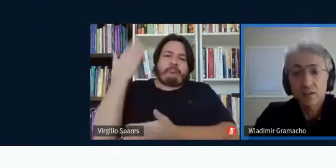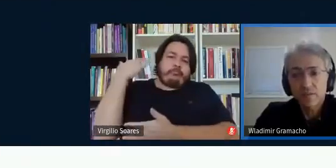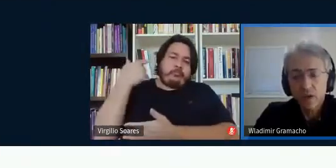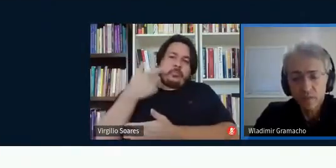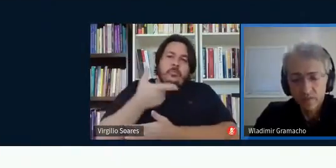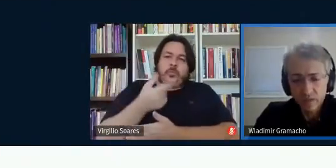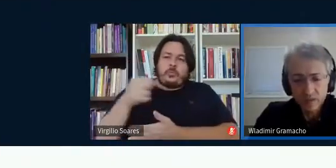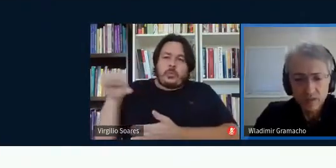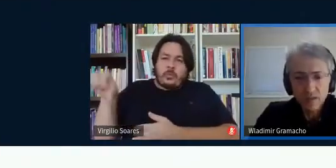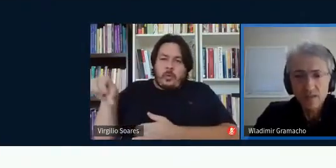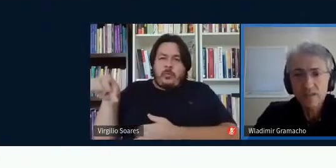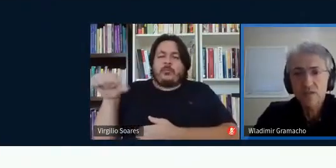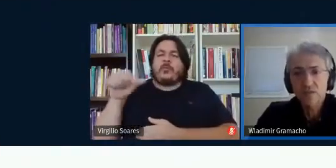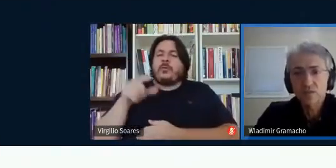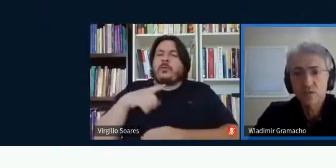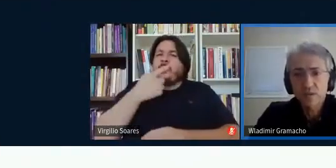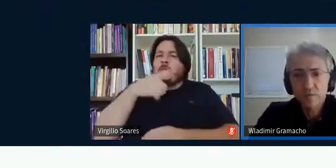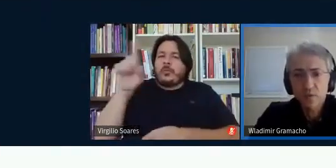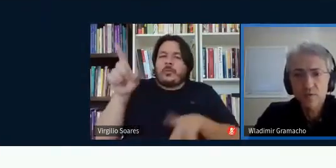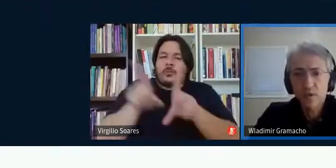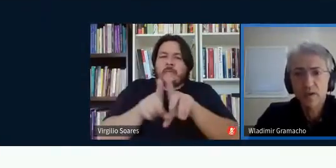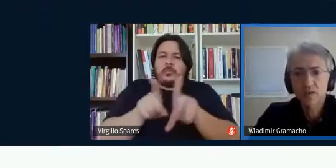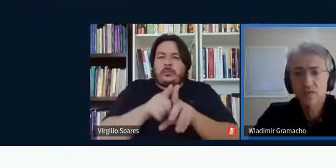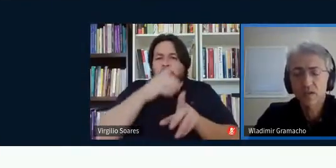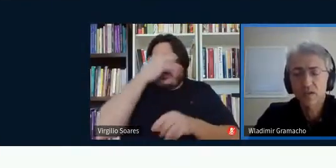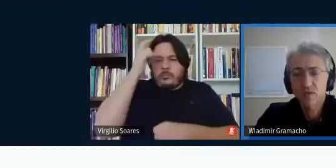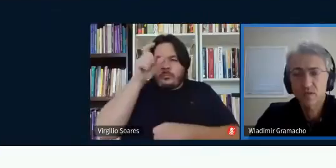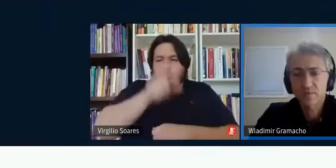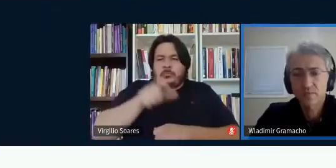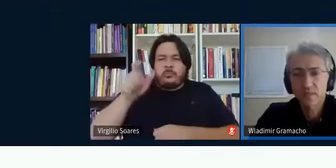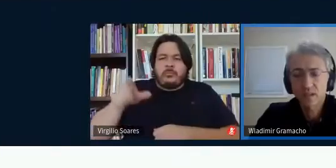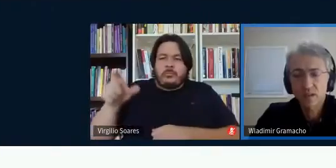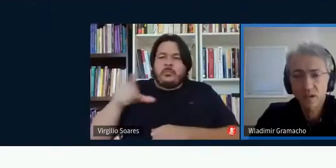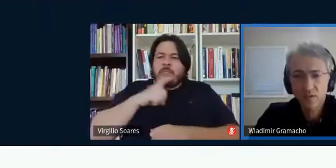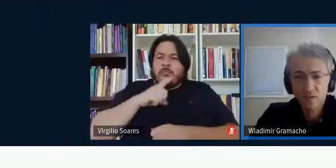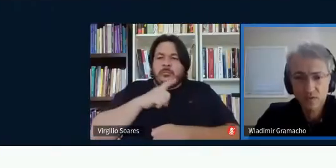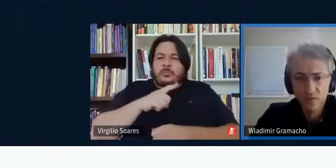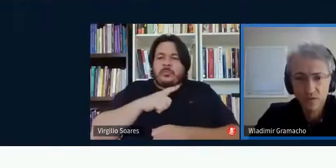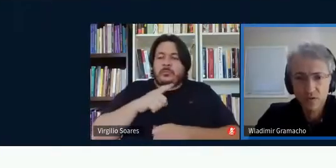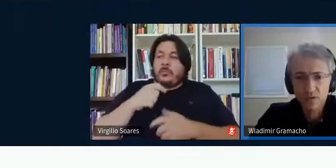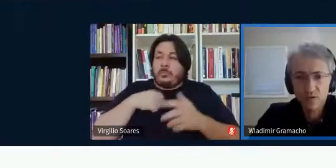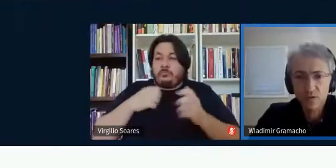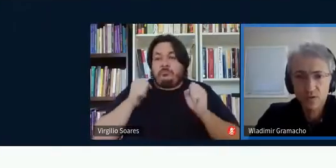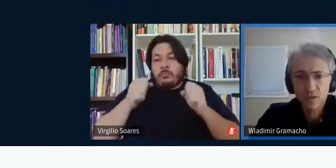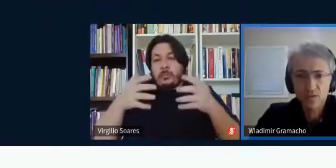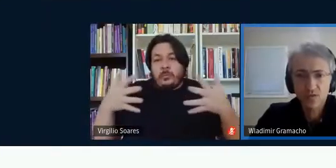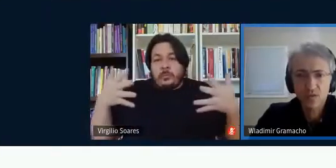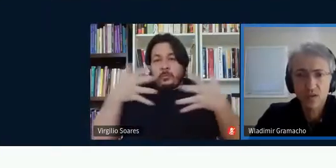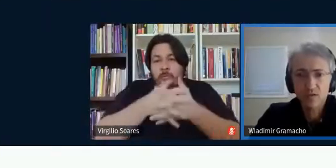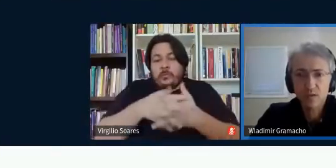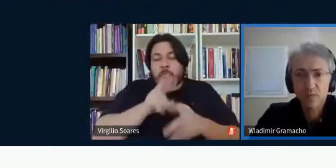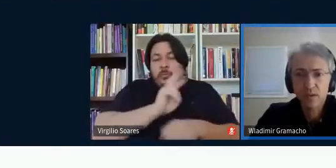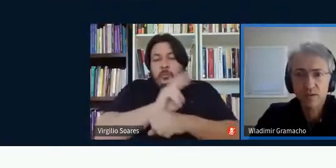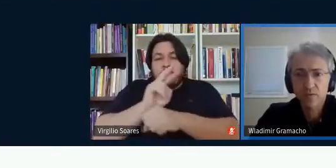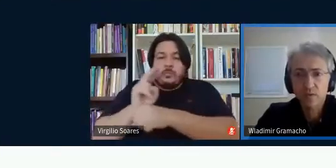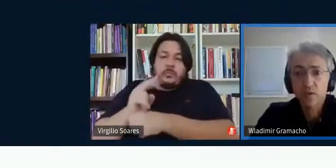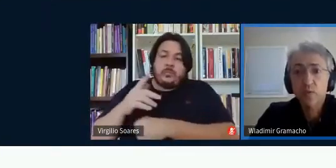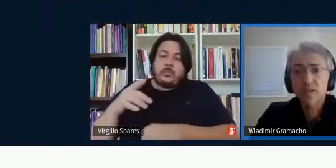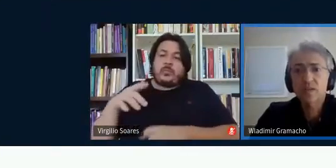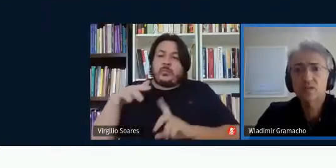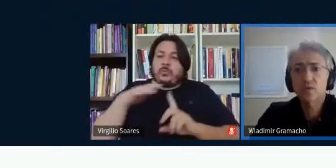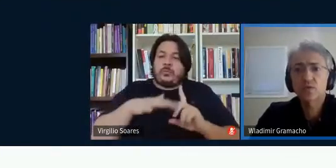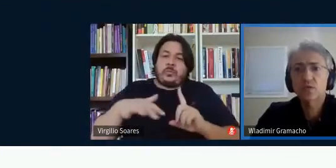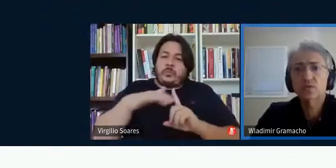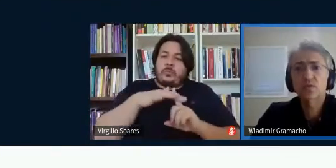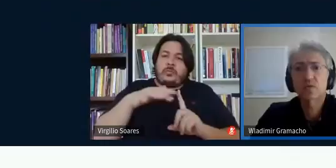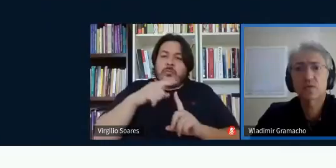e outra forma, enfim, que esses indivíduos, né, pouco informados têm das condições de social são pela